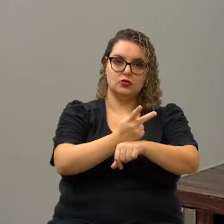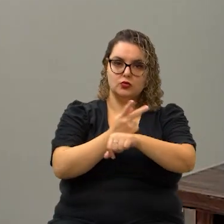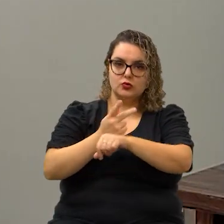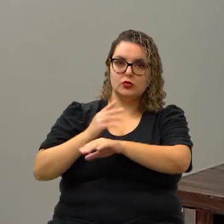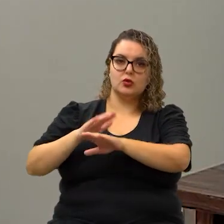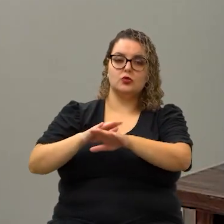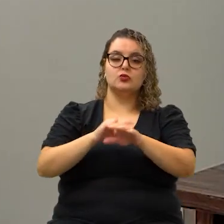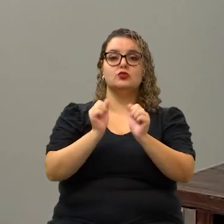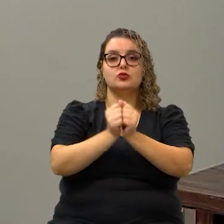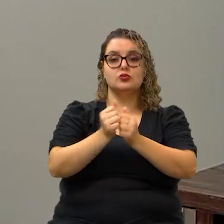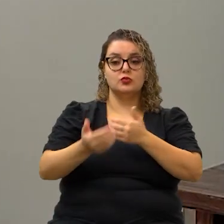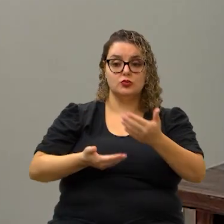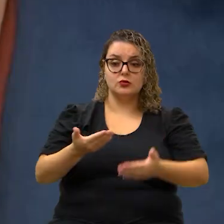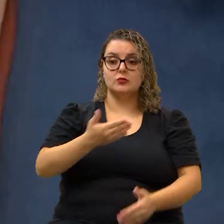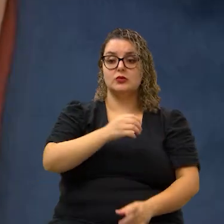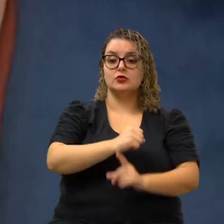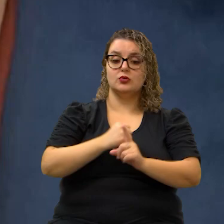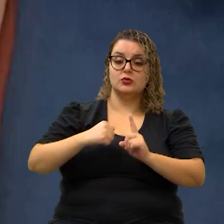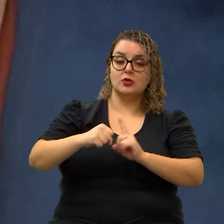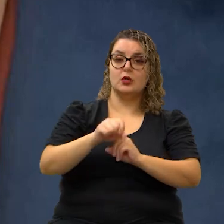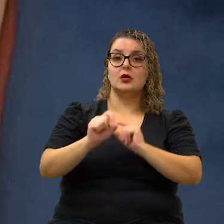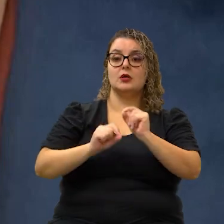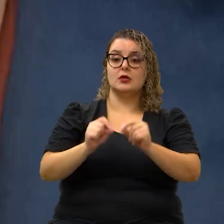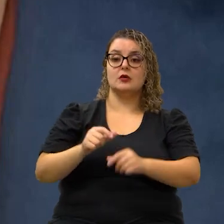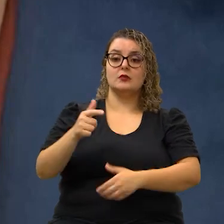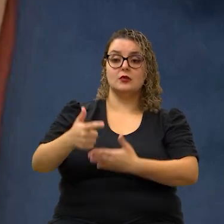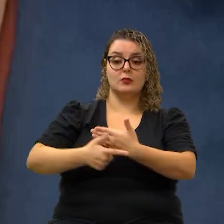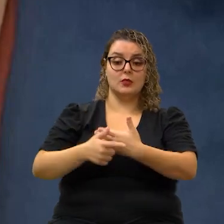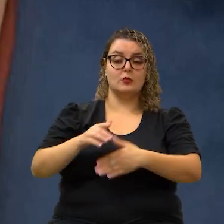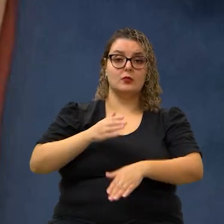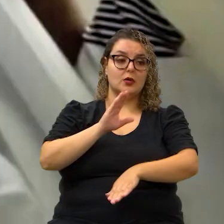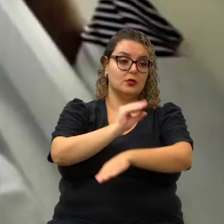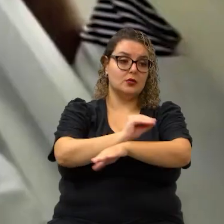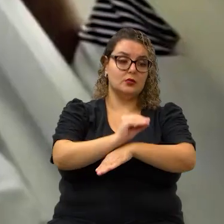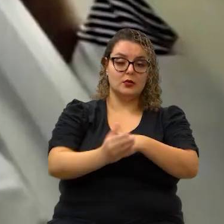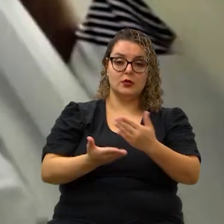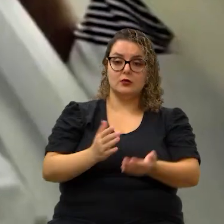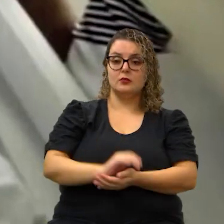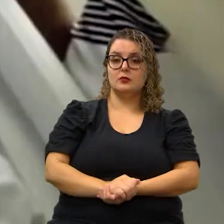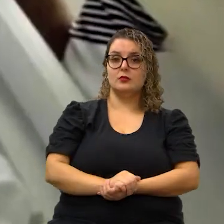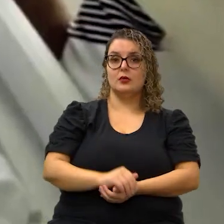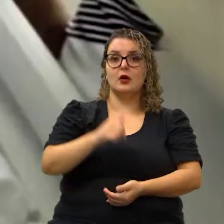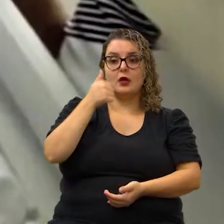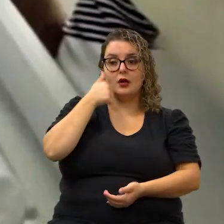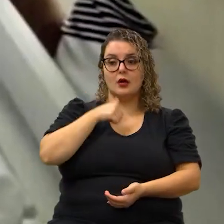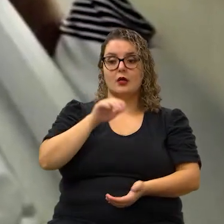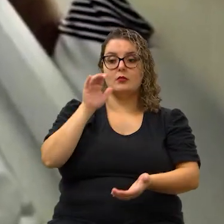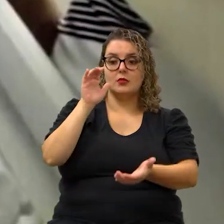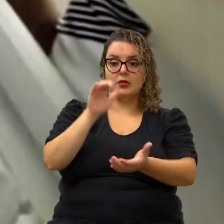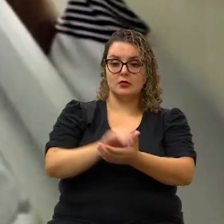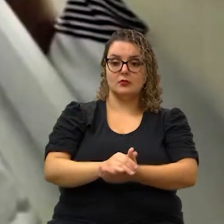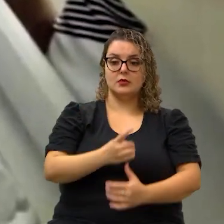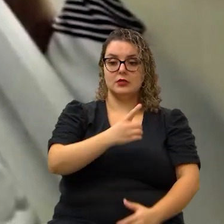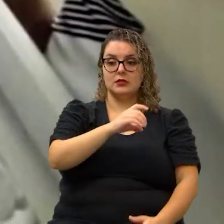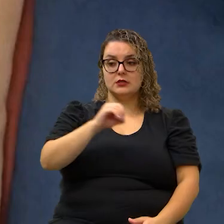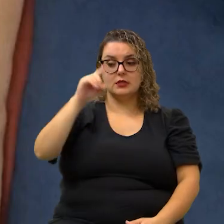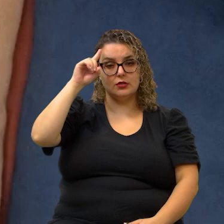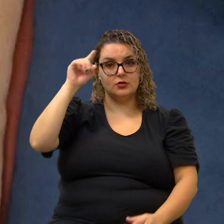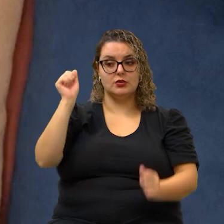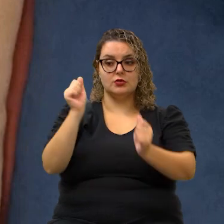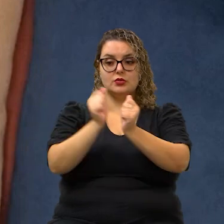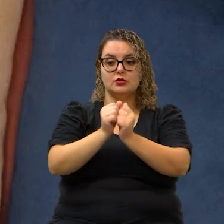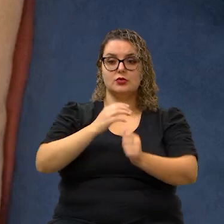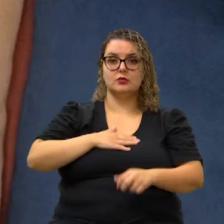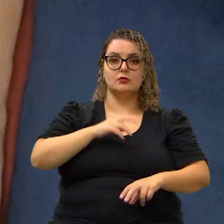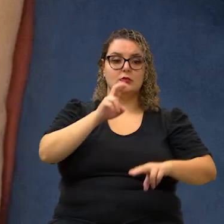de quem vai fazer o papel do cuidador. A minha esposa, esses 100 dias, ficou junto comigo, sentado em uma